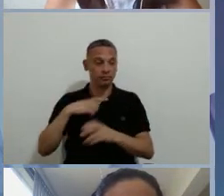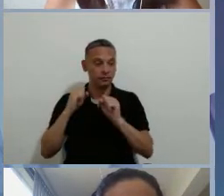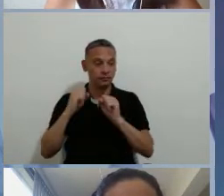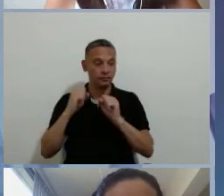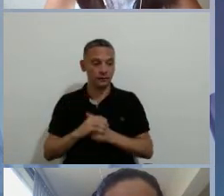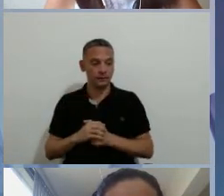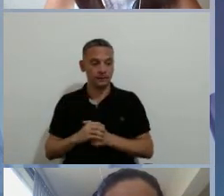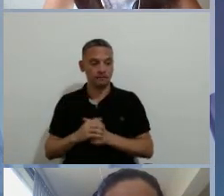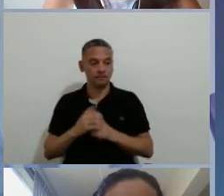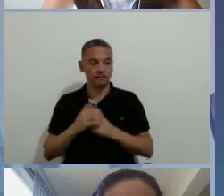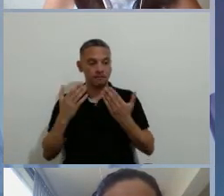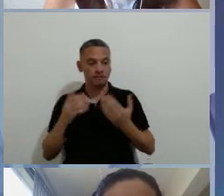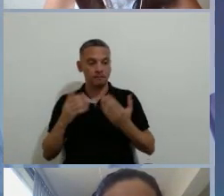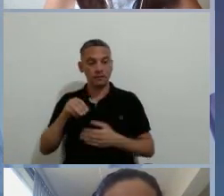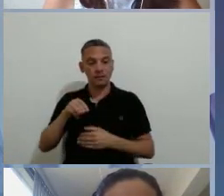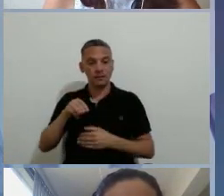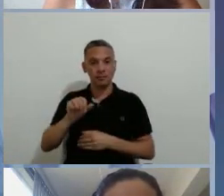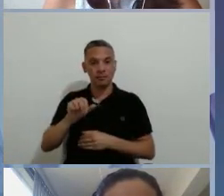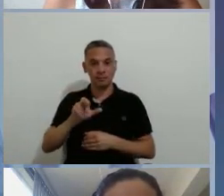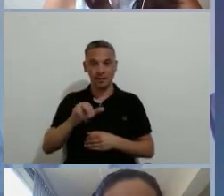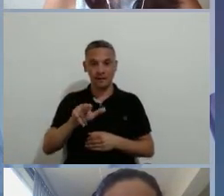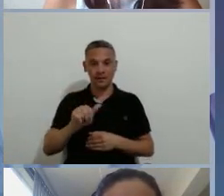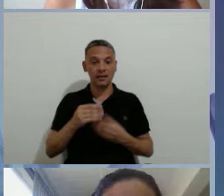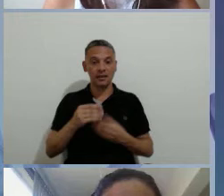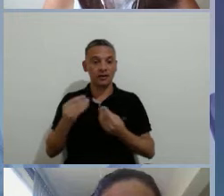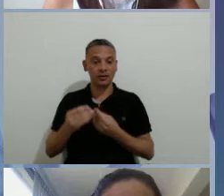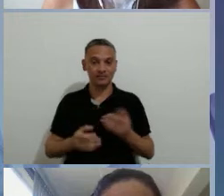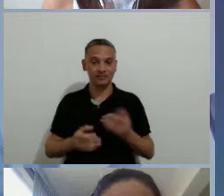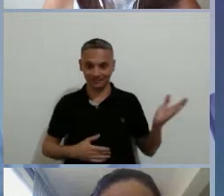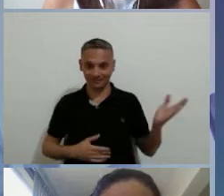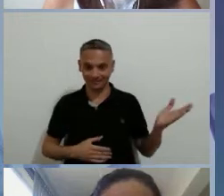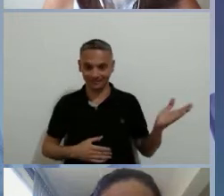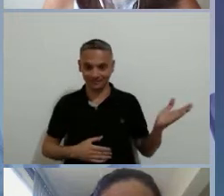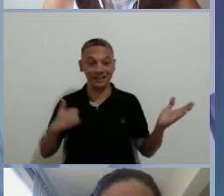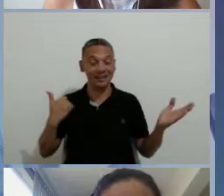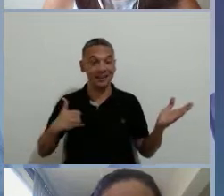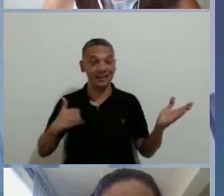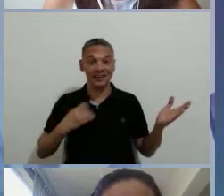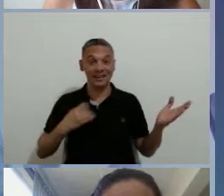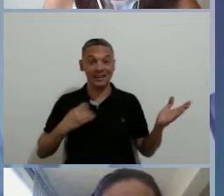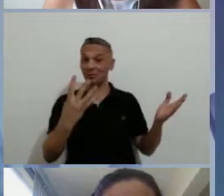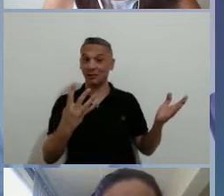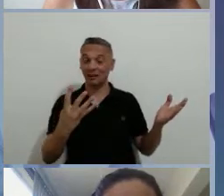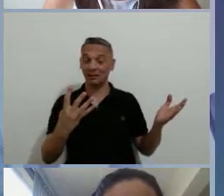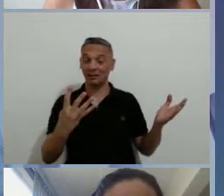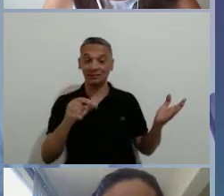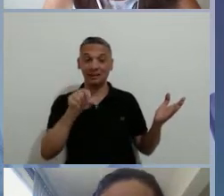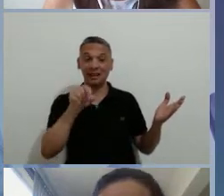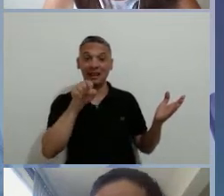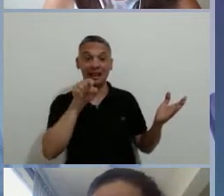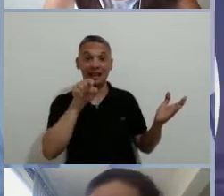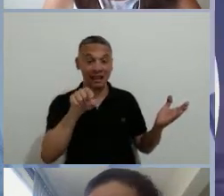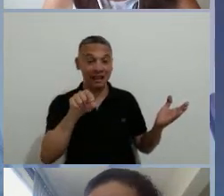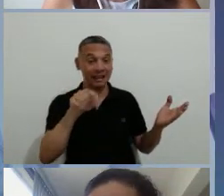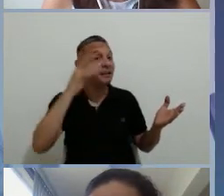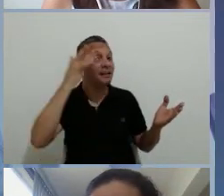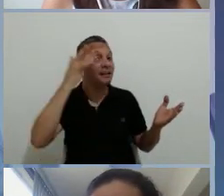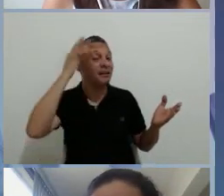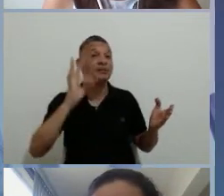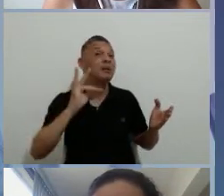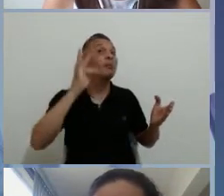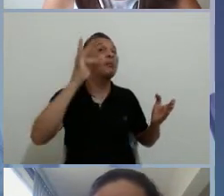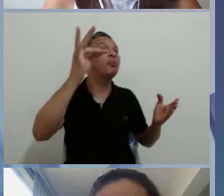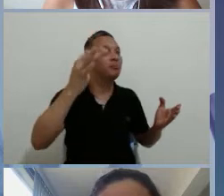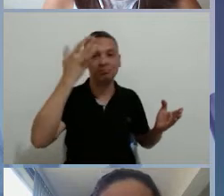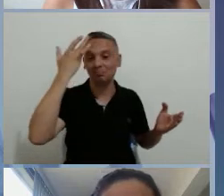E quanto à Marina? Bom, ela ainda tem 4 anos. Não sabemos exatamente o que acontecerá com ela no futuro.